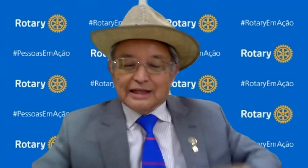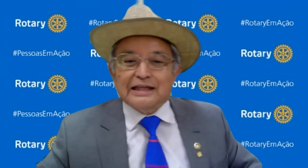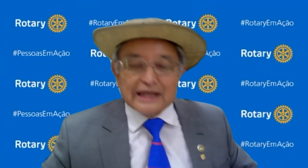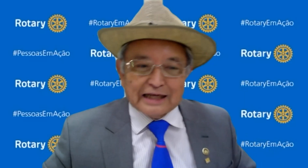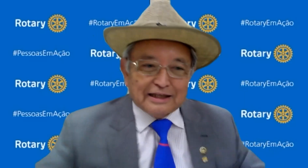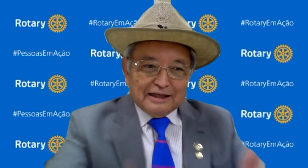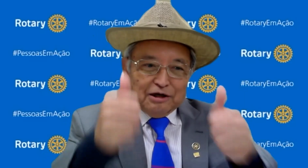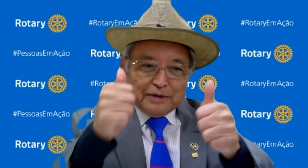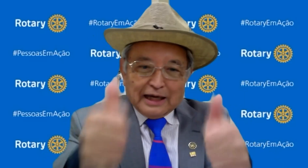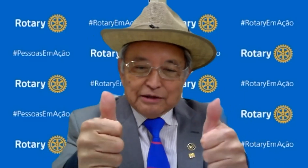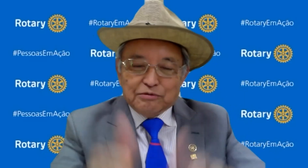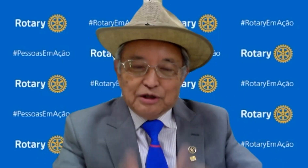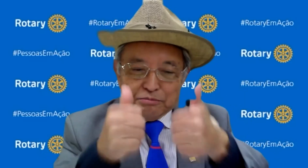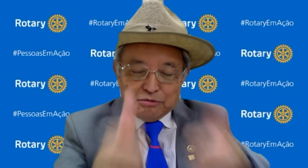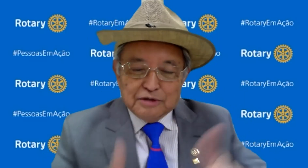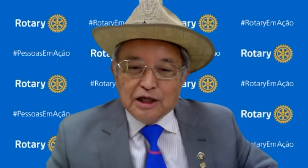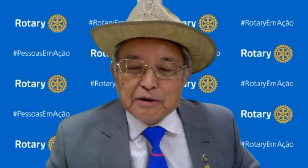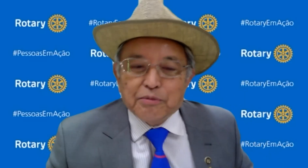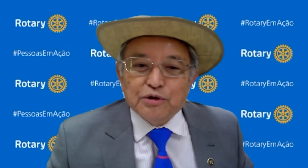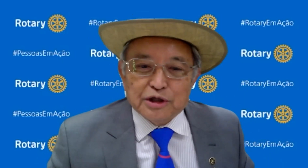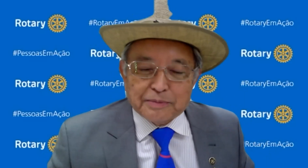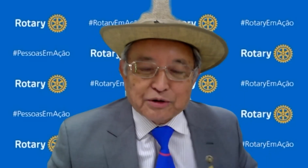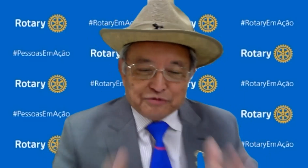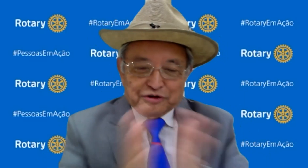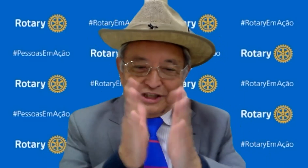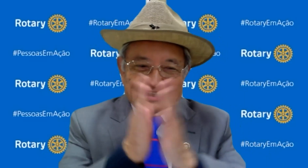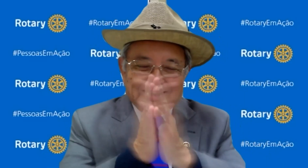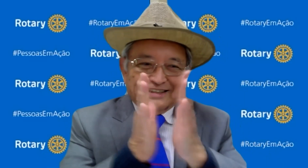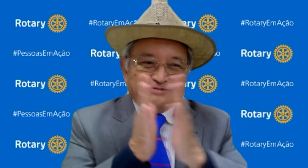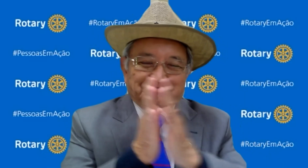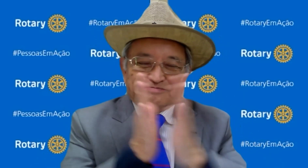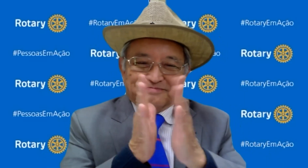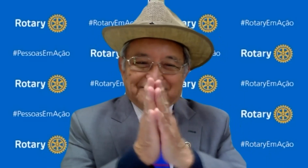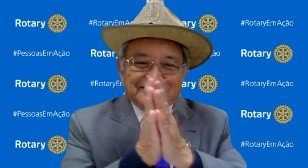mais detalhada. Obrigado e uma boa noite para todos vocês.